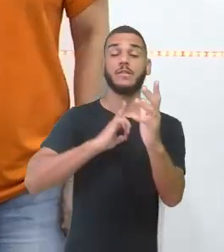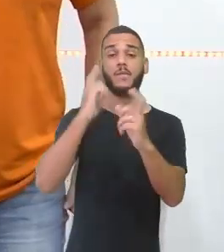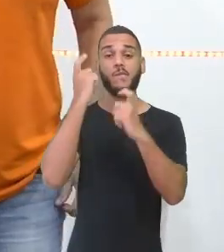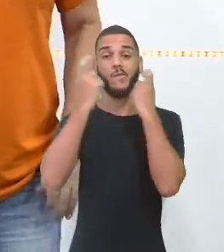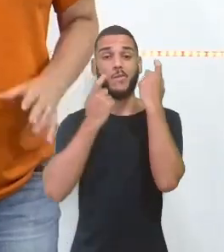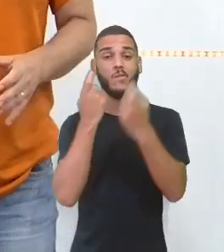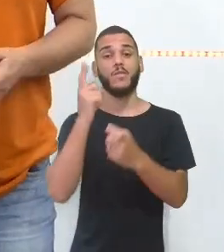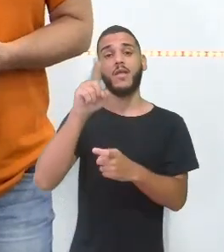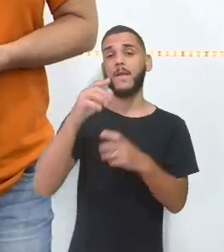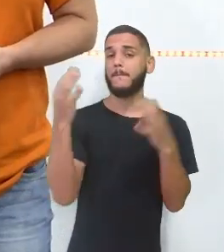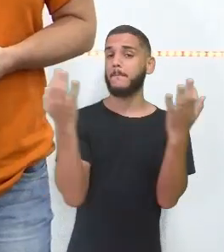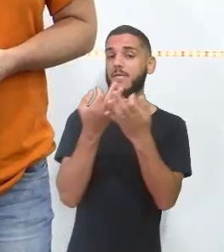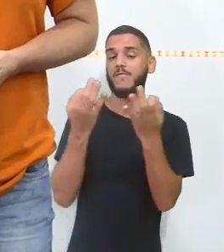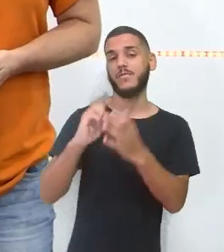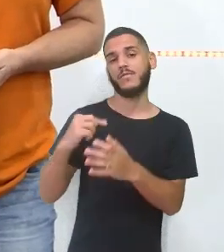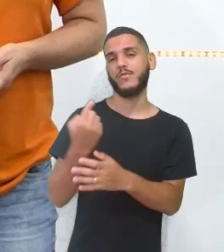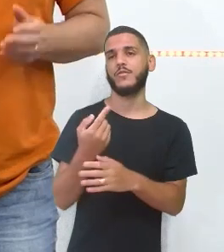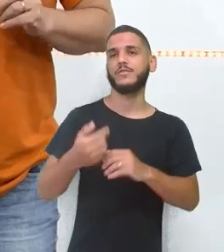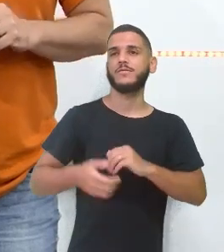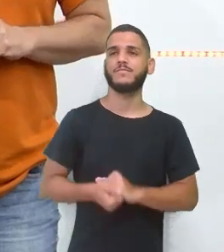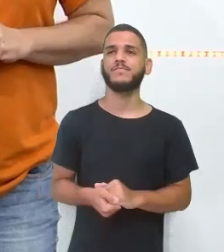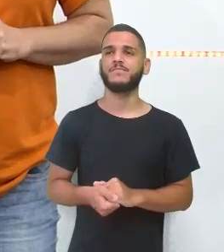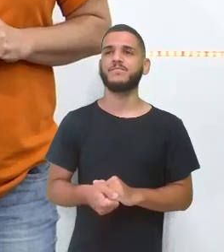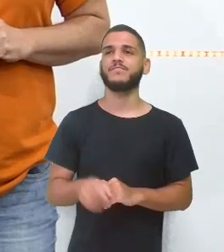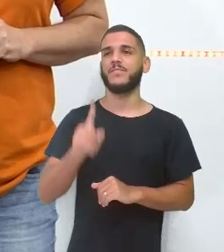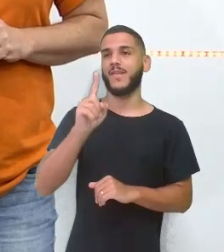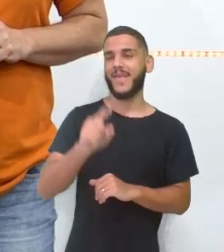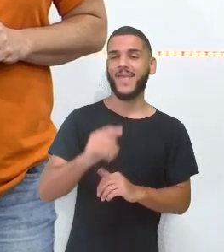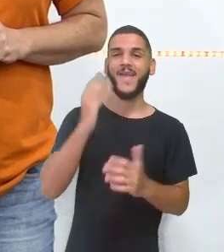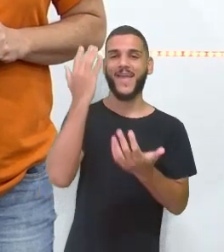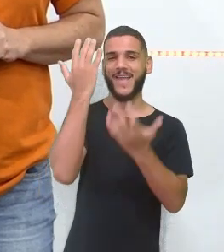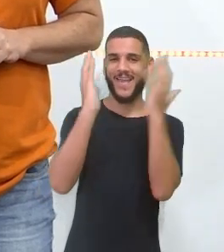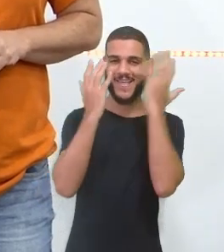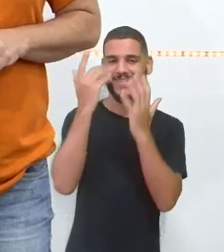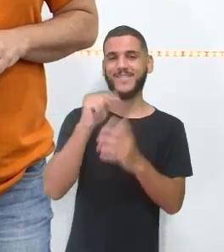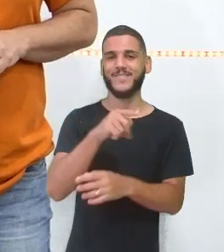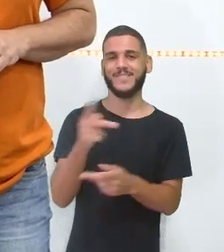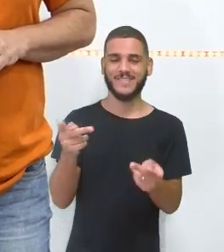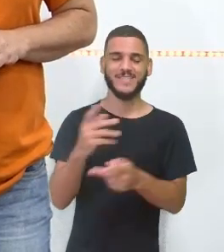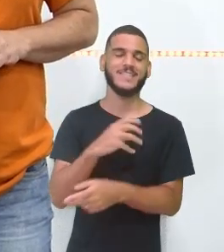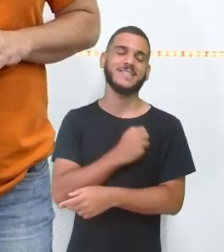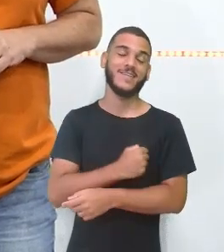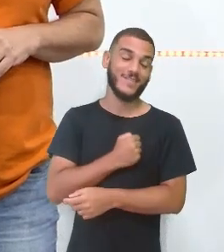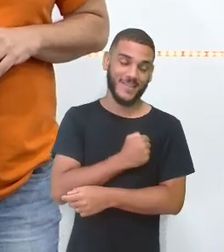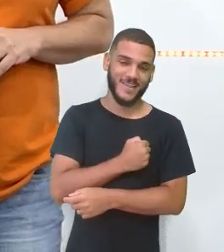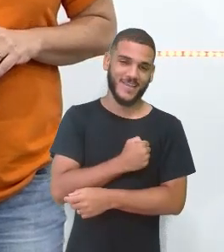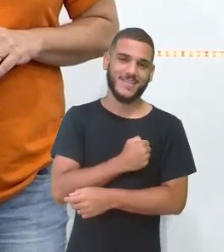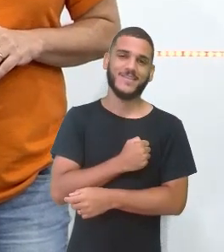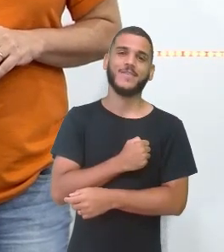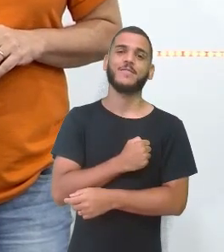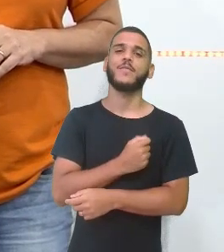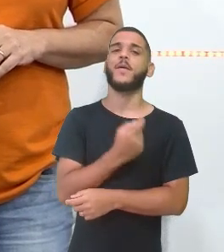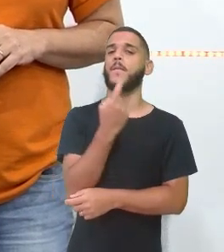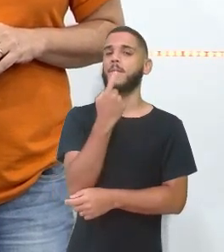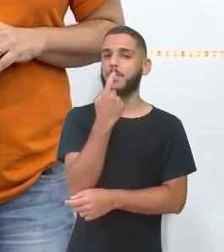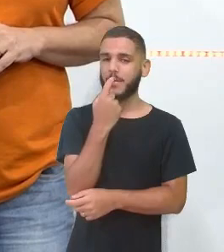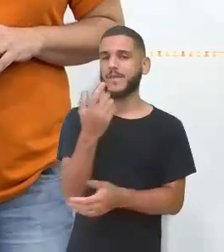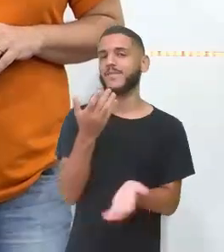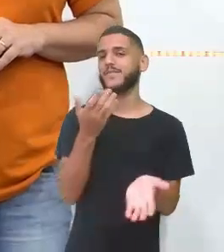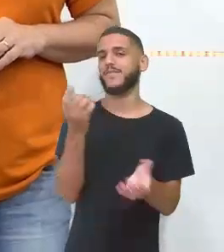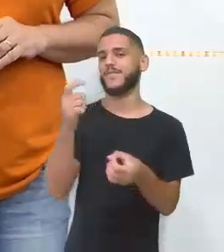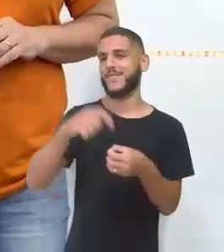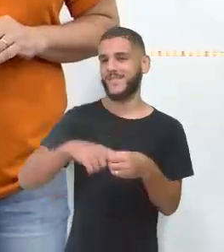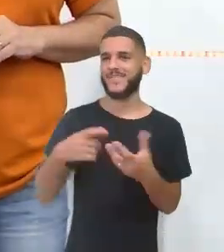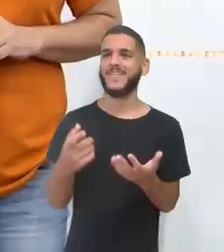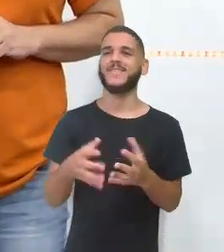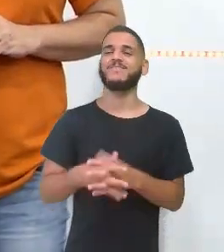foi excelente para a gente também. Olha o carnaval aí, quem é que está com saudade? Daqui a pouco, né? Daqui a pouquinho Daqui a pouco carnaval, deixa